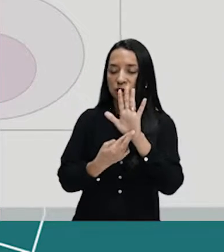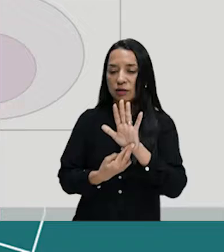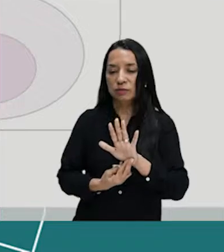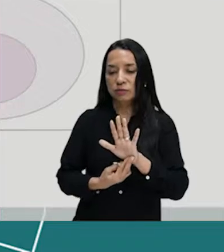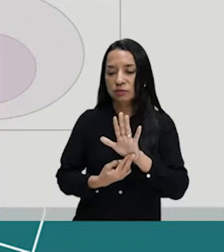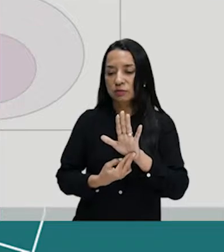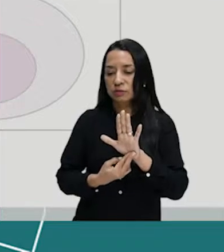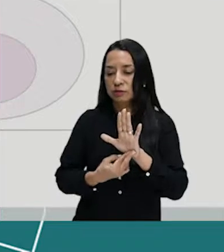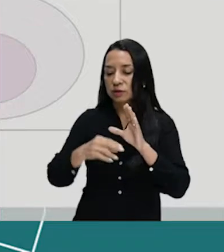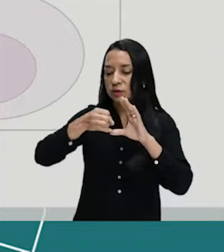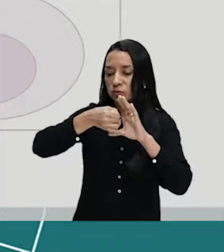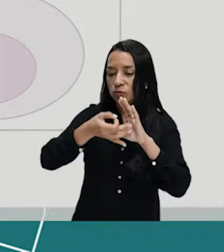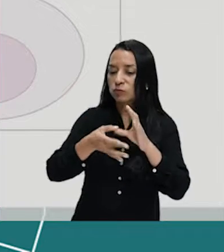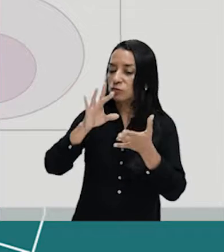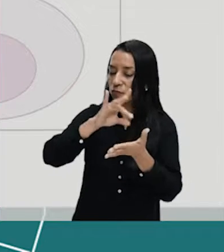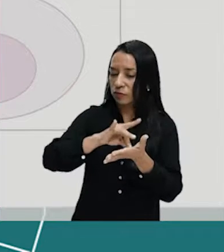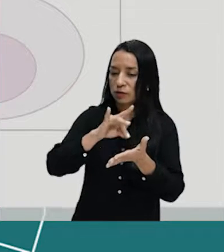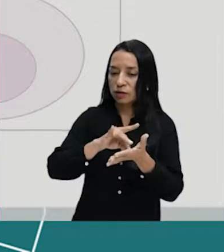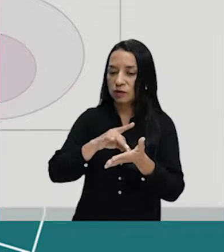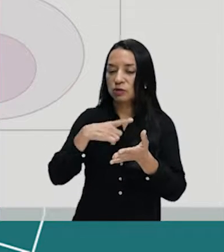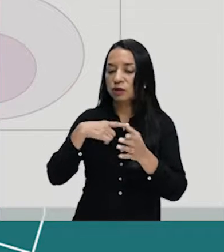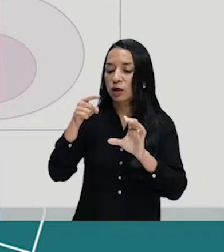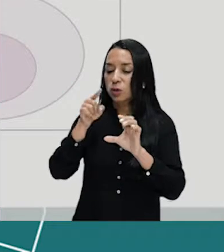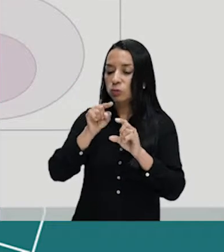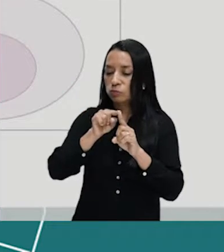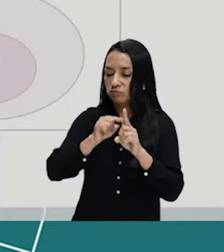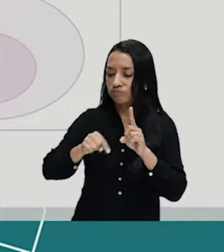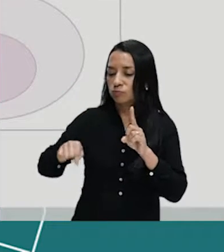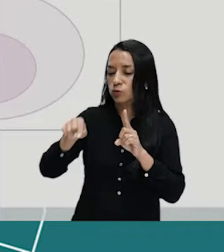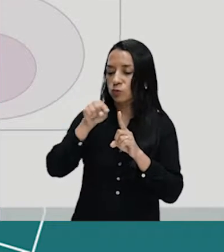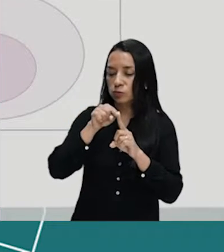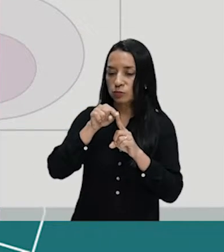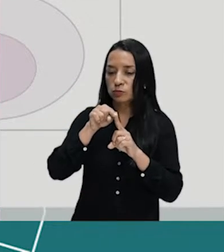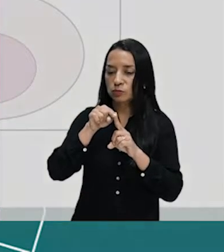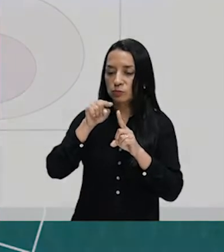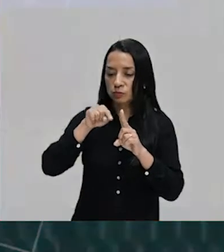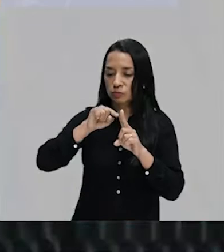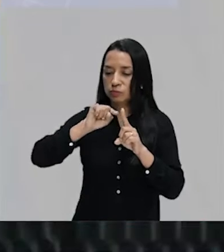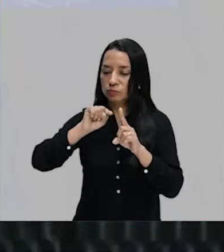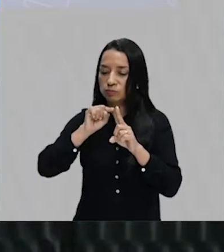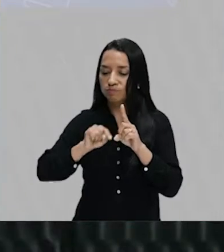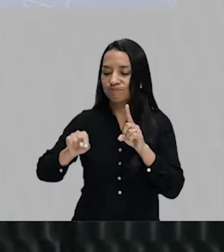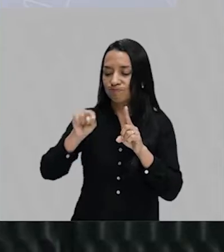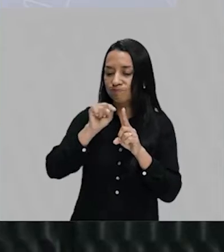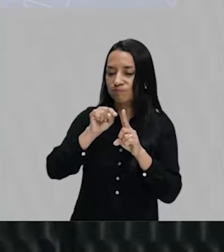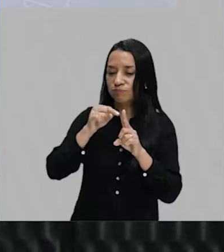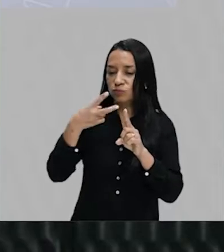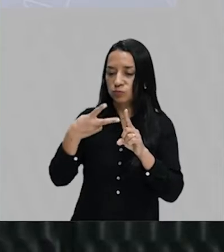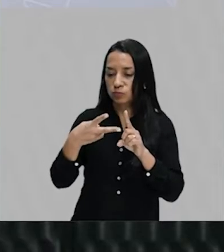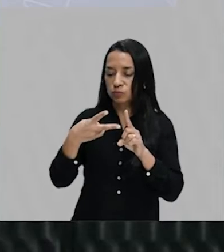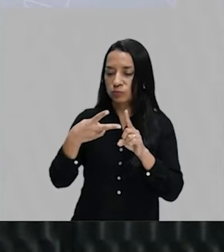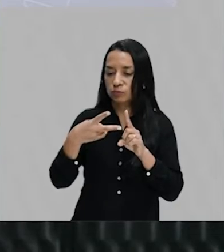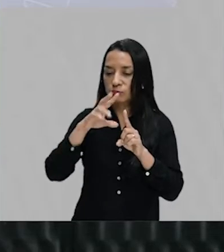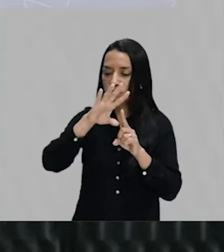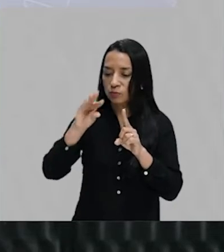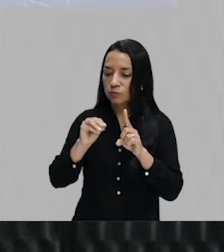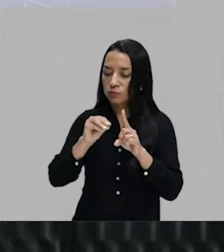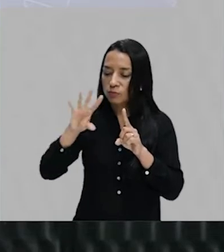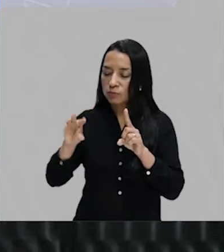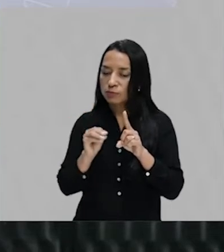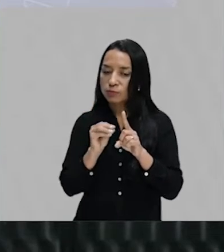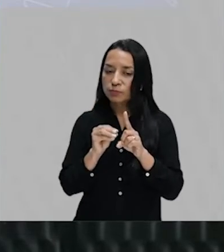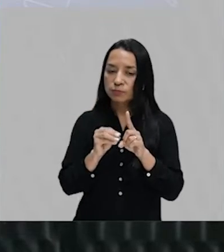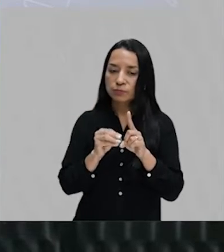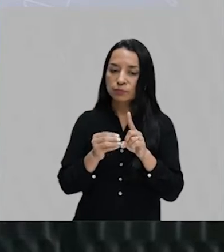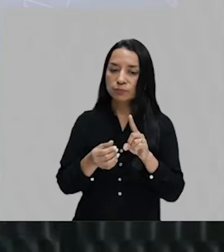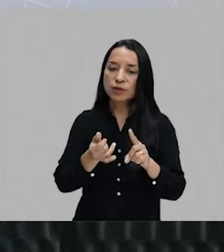conjunto universo e dentro dele eu tenho dois conjuntos de dados sendo que um está contido no outro Tá bom então dito isso